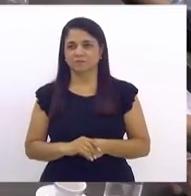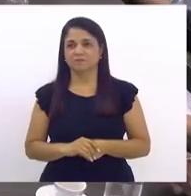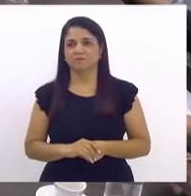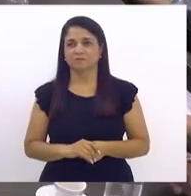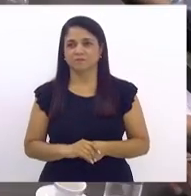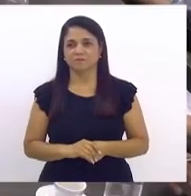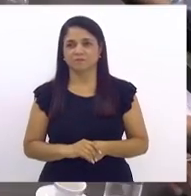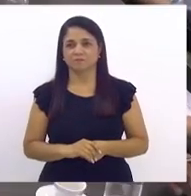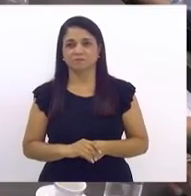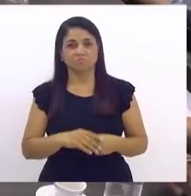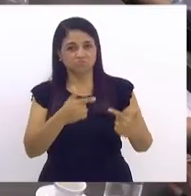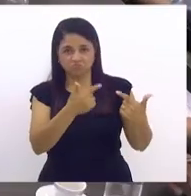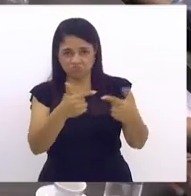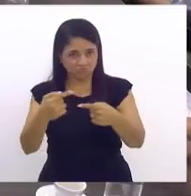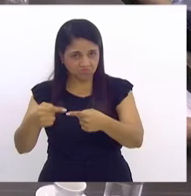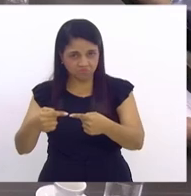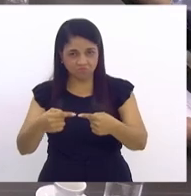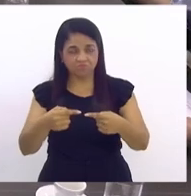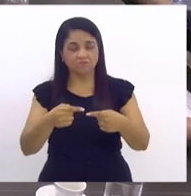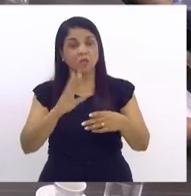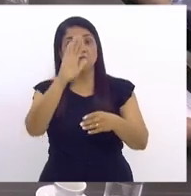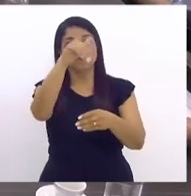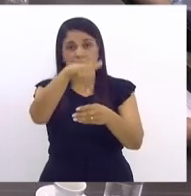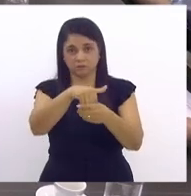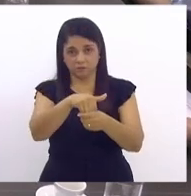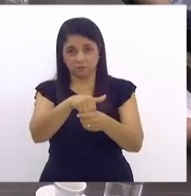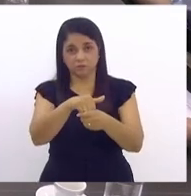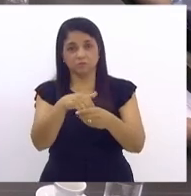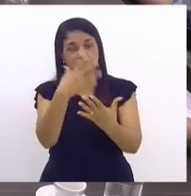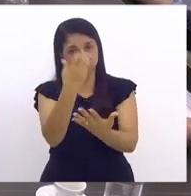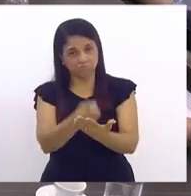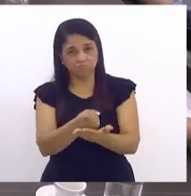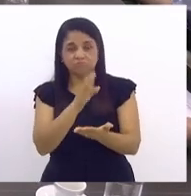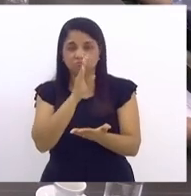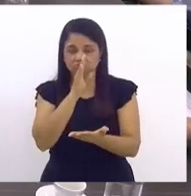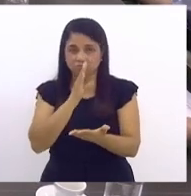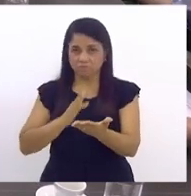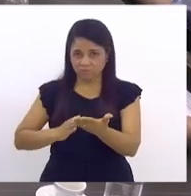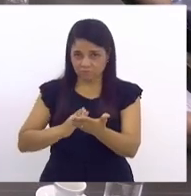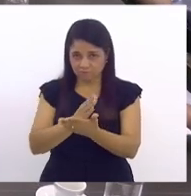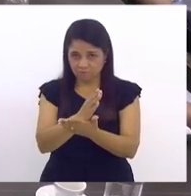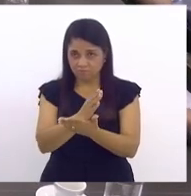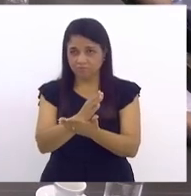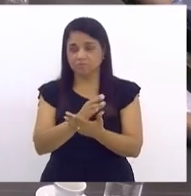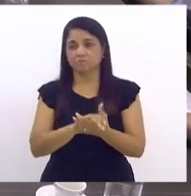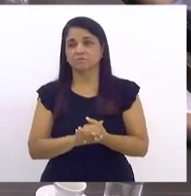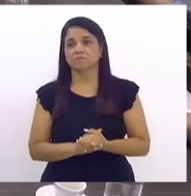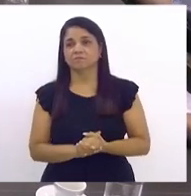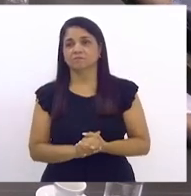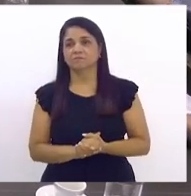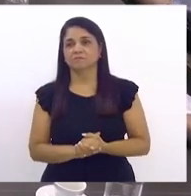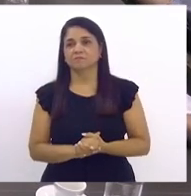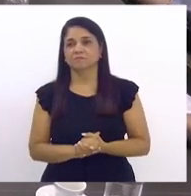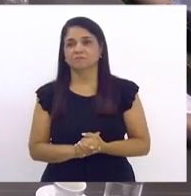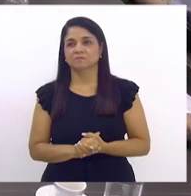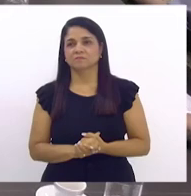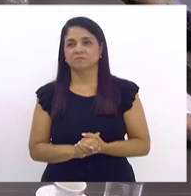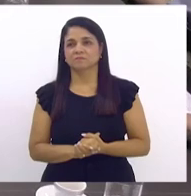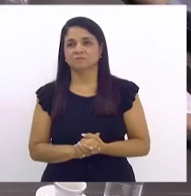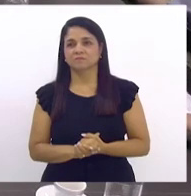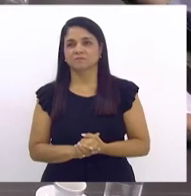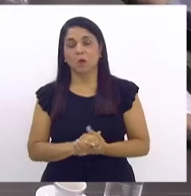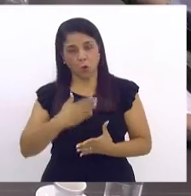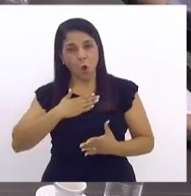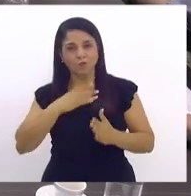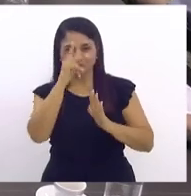Não havendo quem queira discutir, em votação. Os que aprovam permaneçam como estão. Aprovado. Eu gosto do